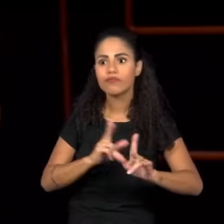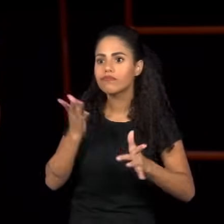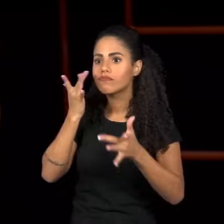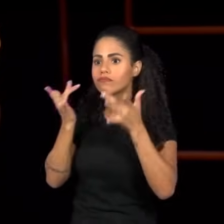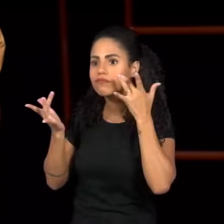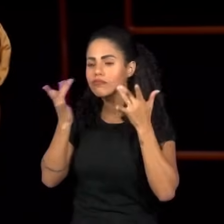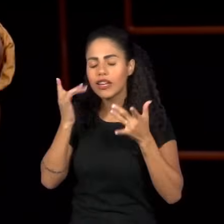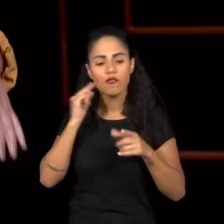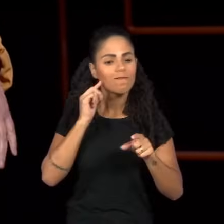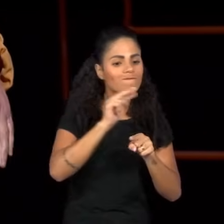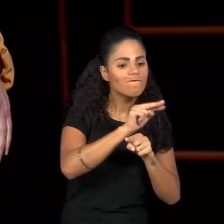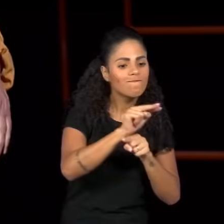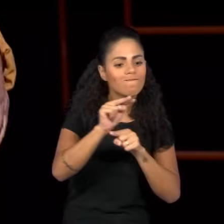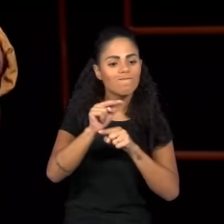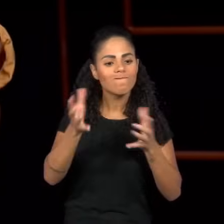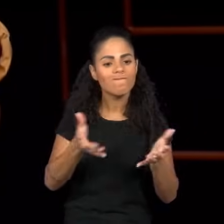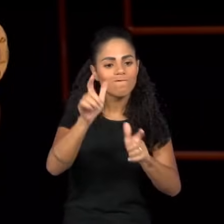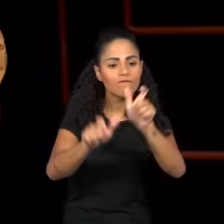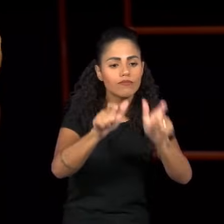em